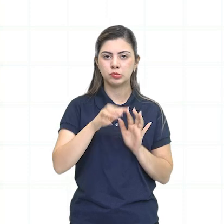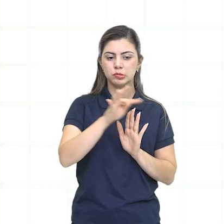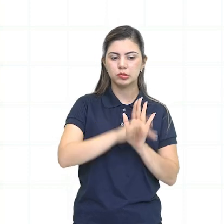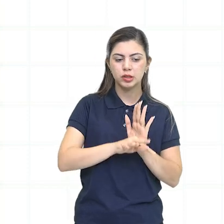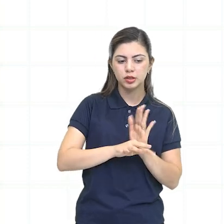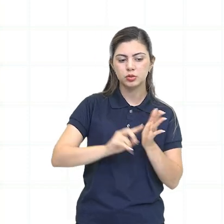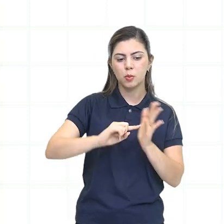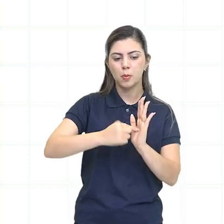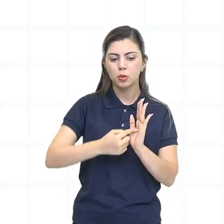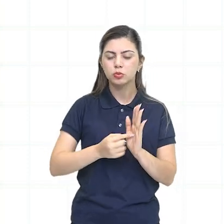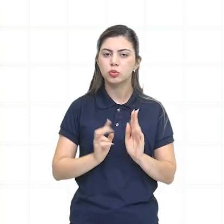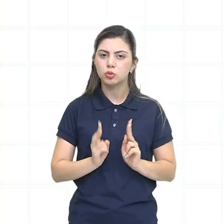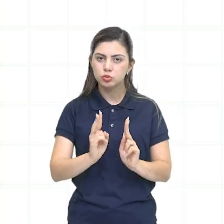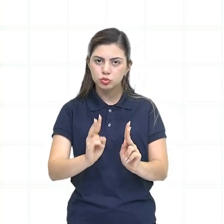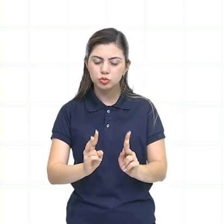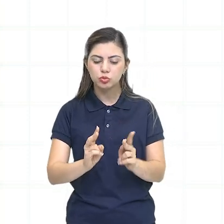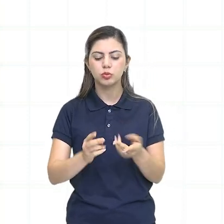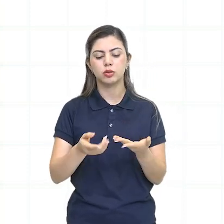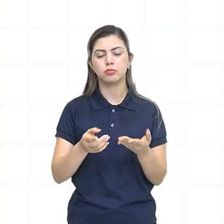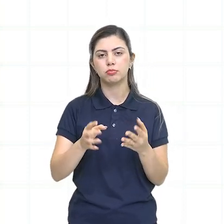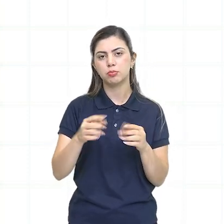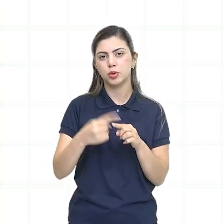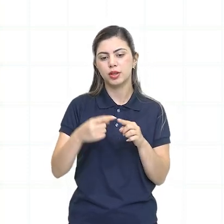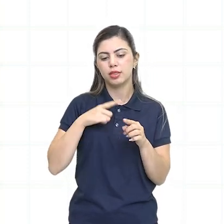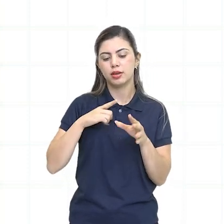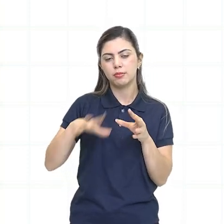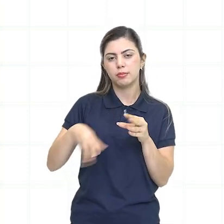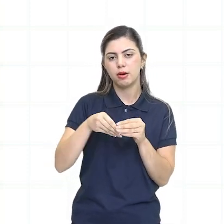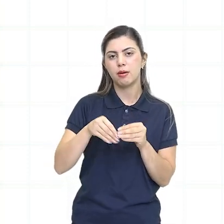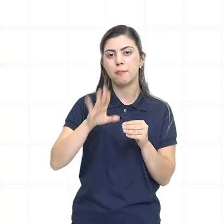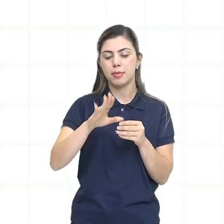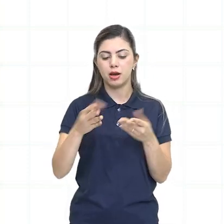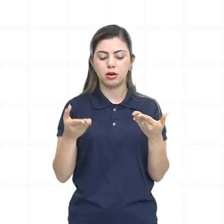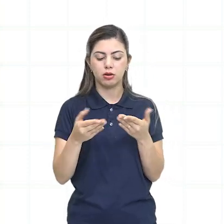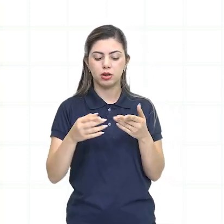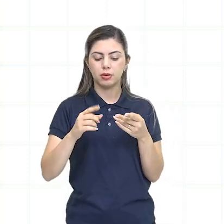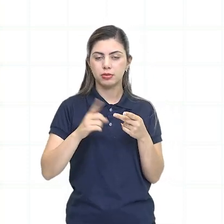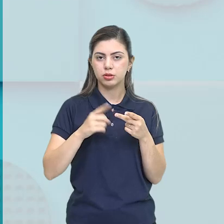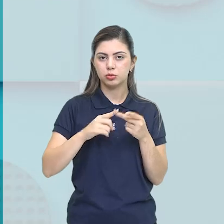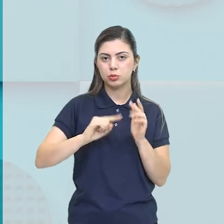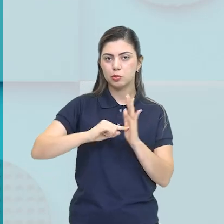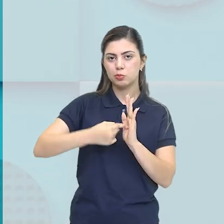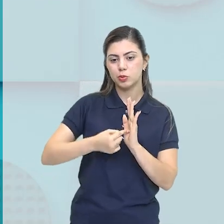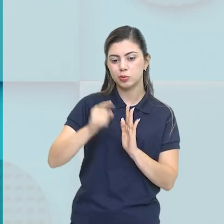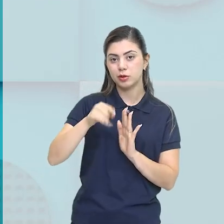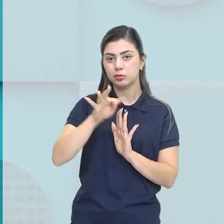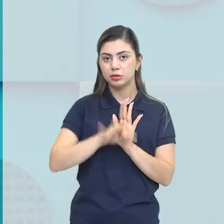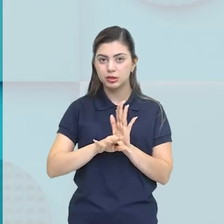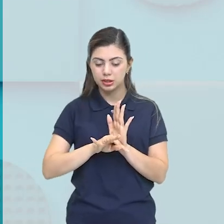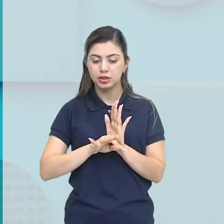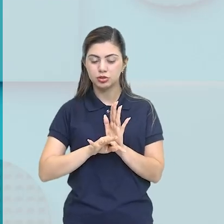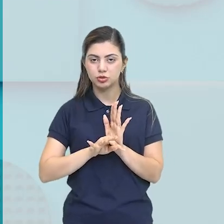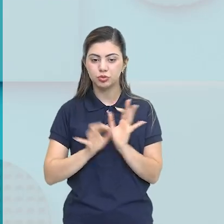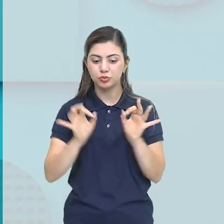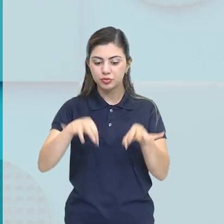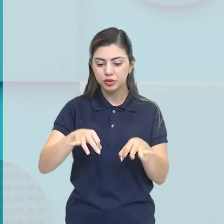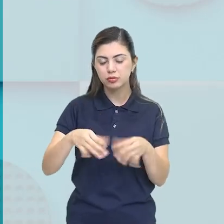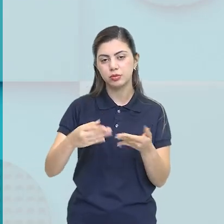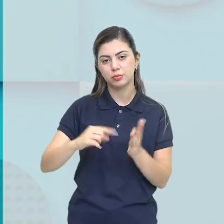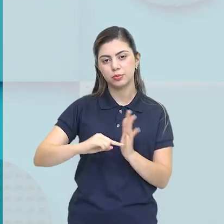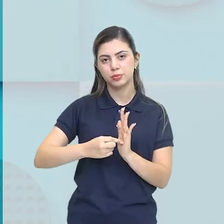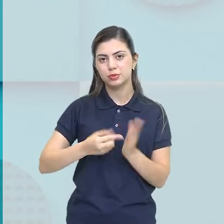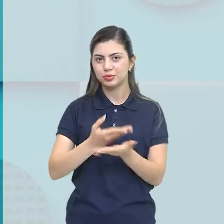outro vai concluir. Até aí tudo bem? Compreender